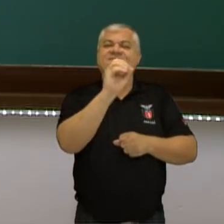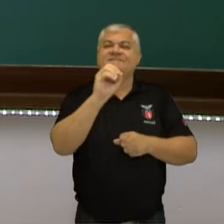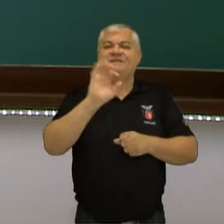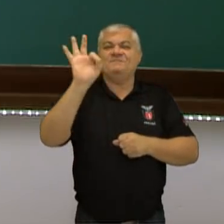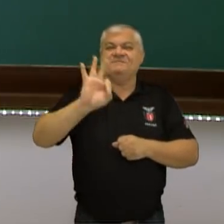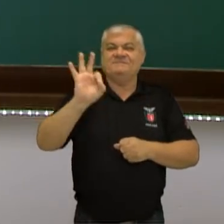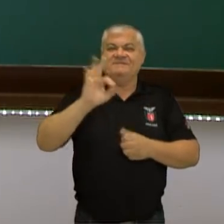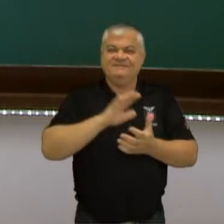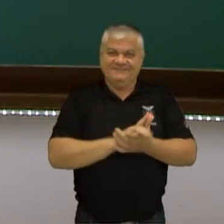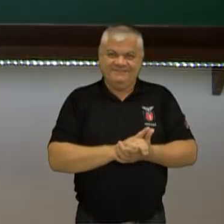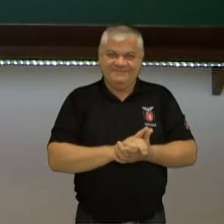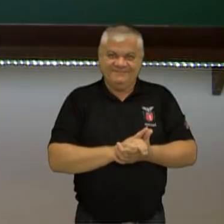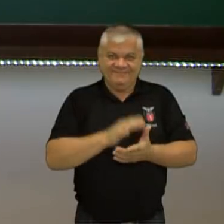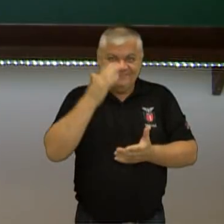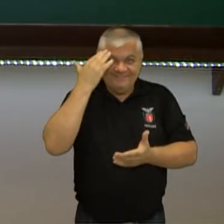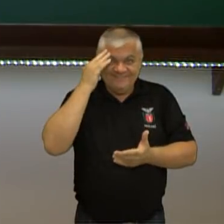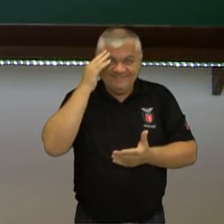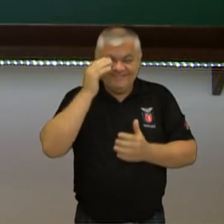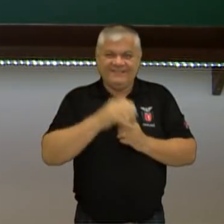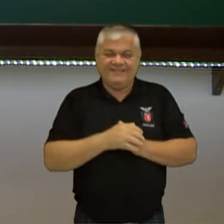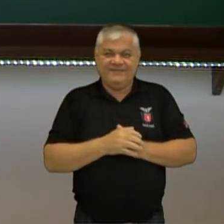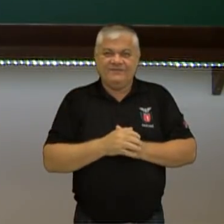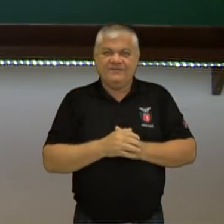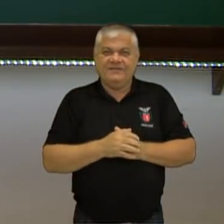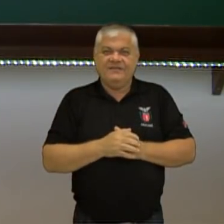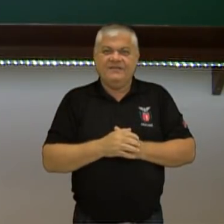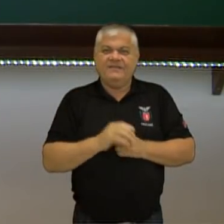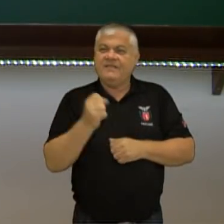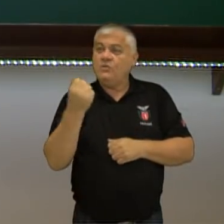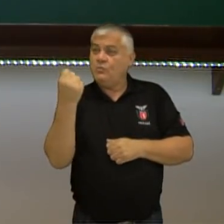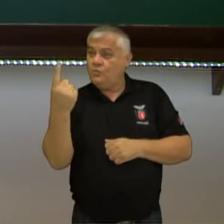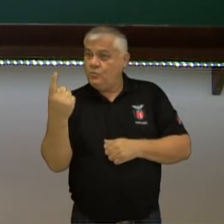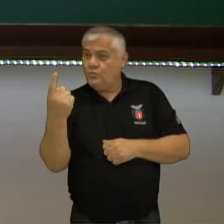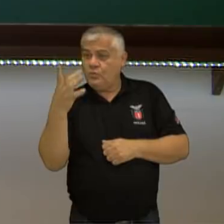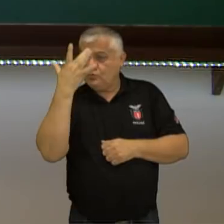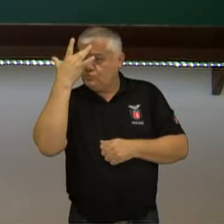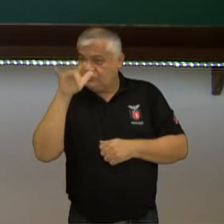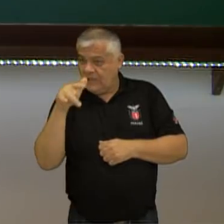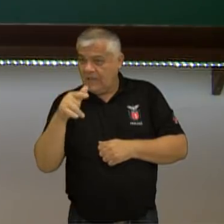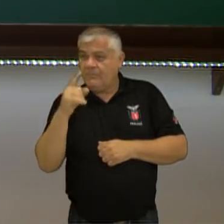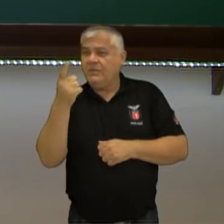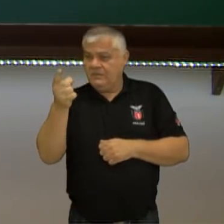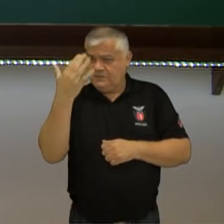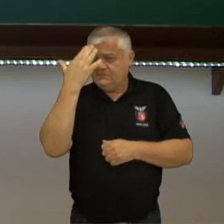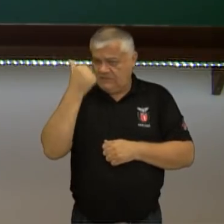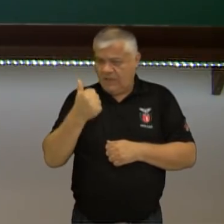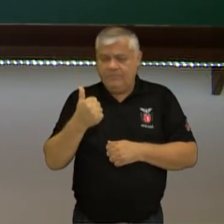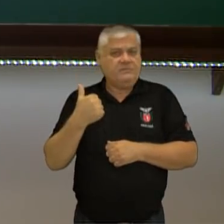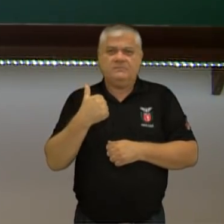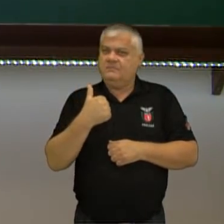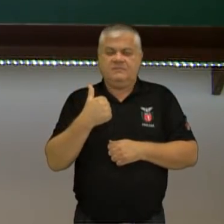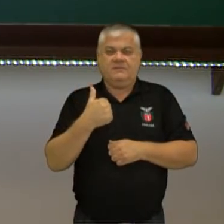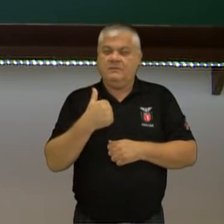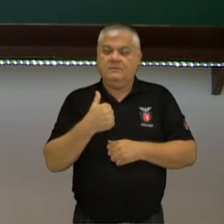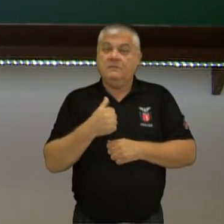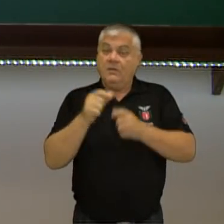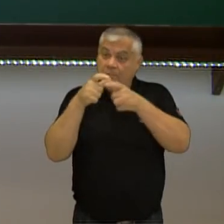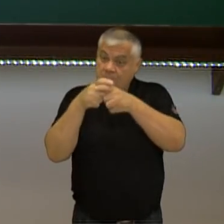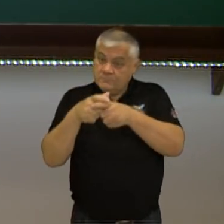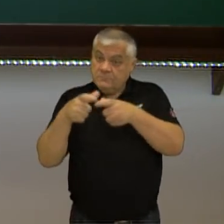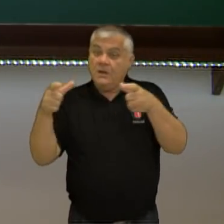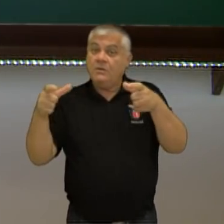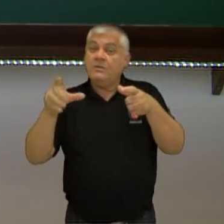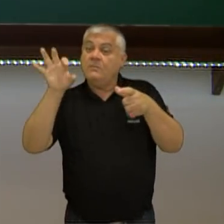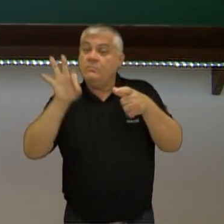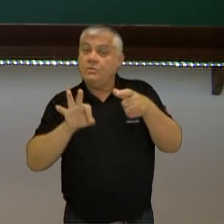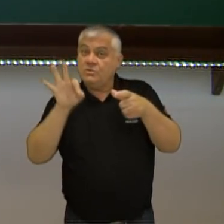Tá? Repare que não existe um cidadão que sabe ler e não sabe ler ao mesmo tempo. Então, a porcentagem de pessoas que sabem ler e a porcentagem